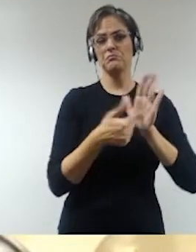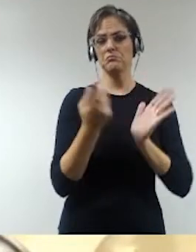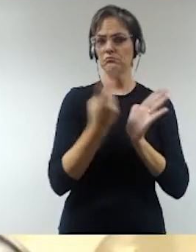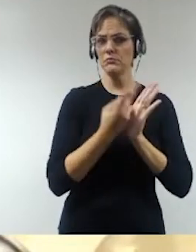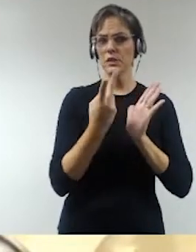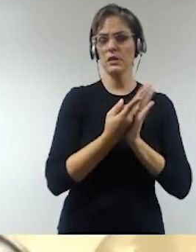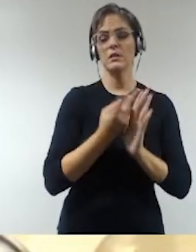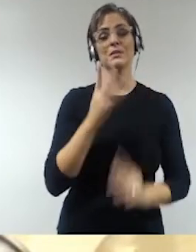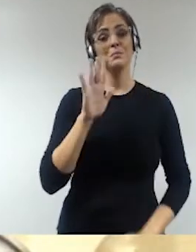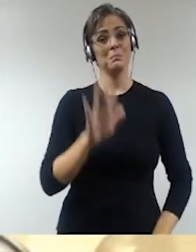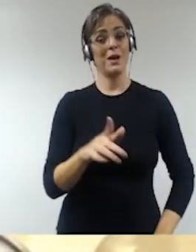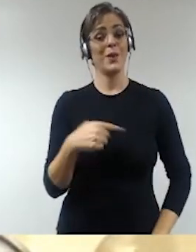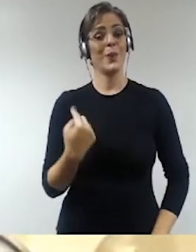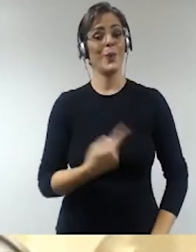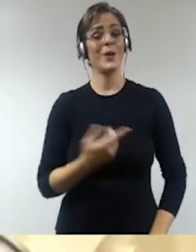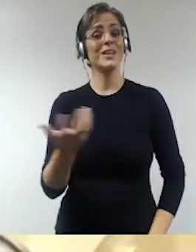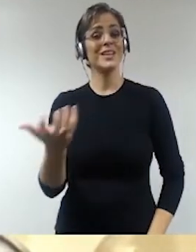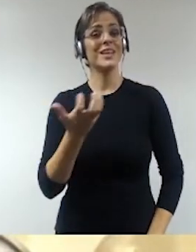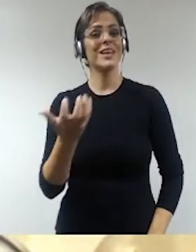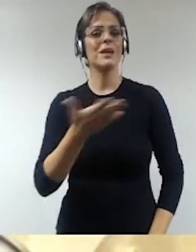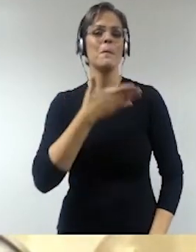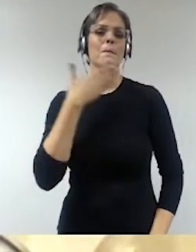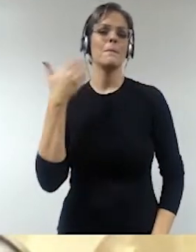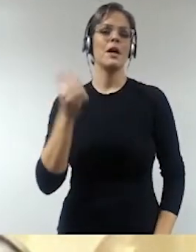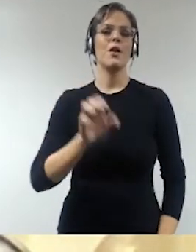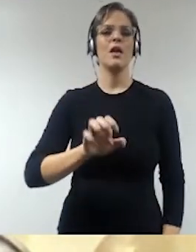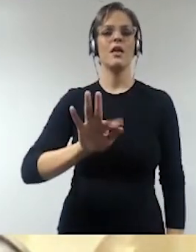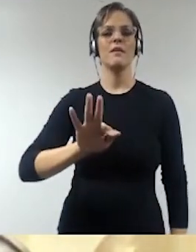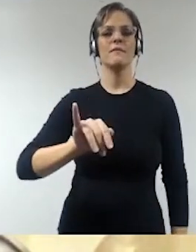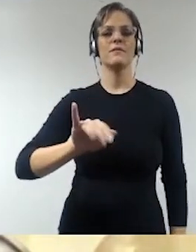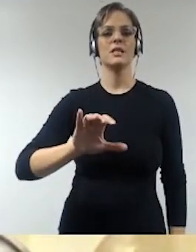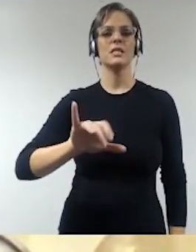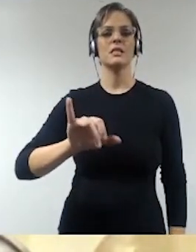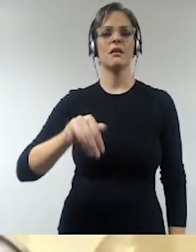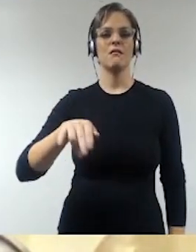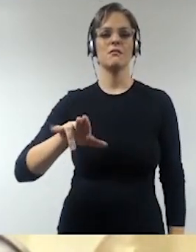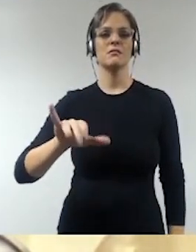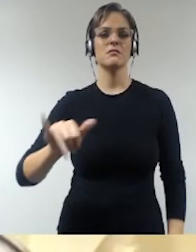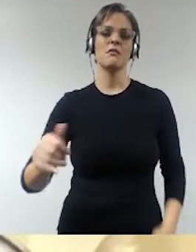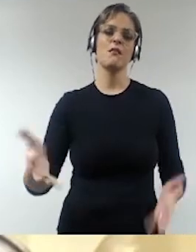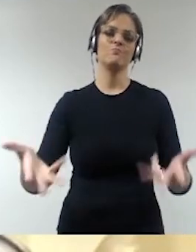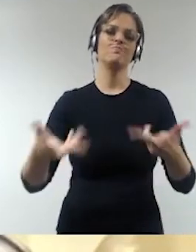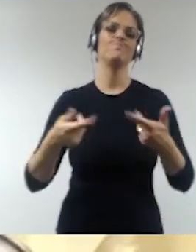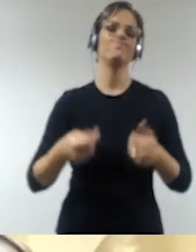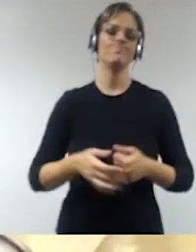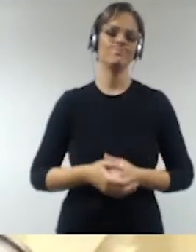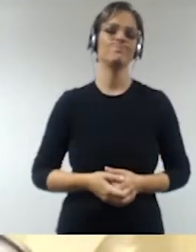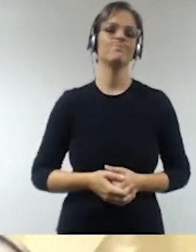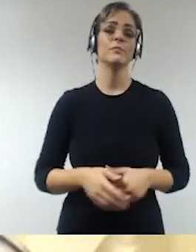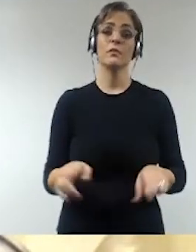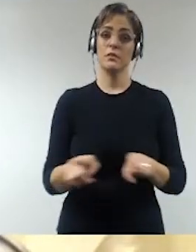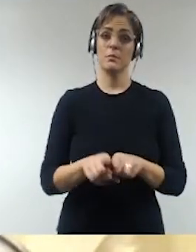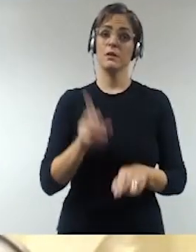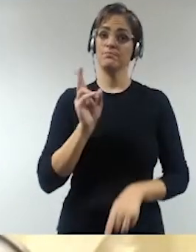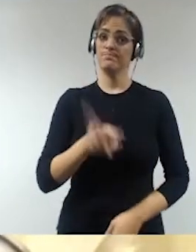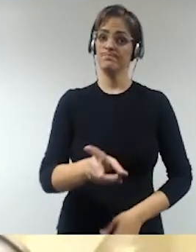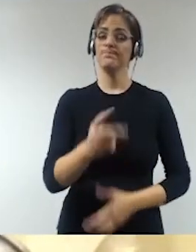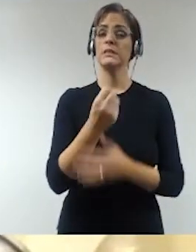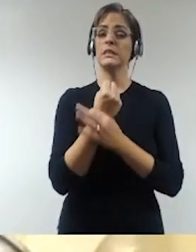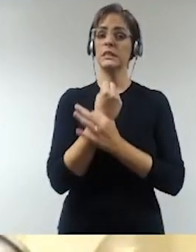nós estamos querendo é dar maior eficiência e preservar a segurança jurídica e